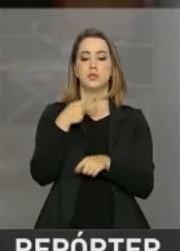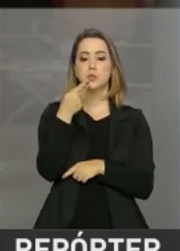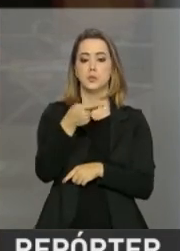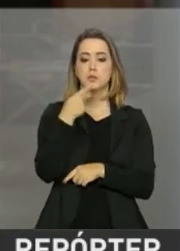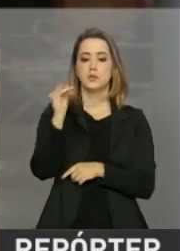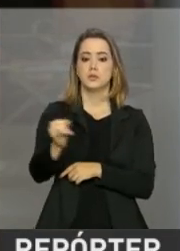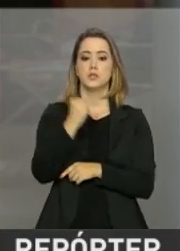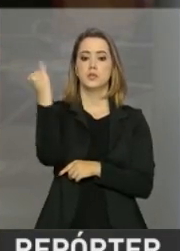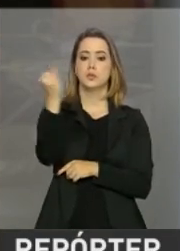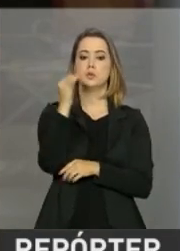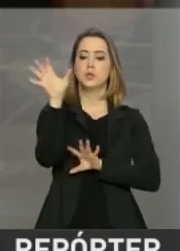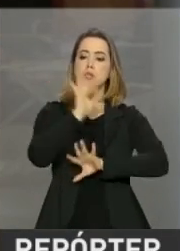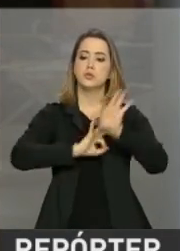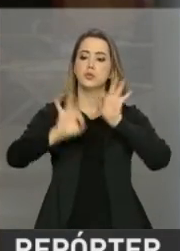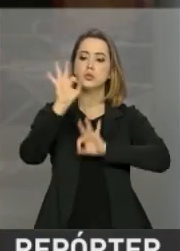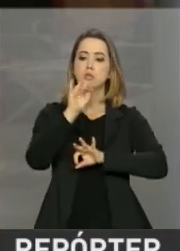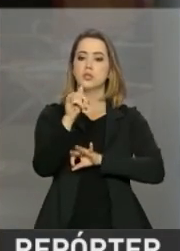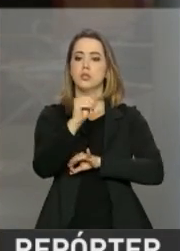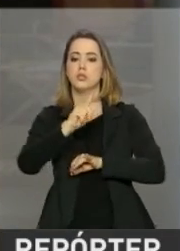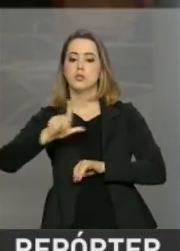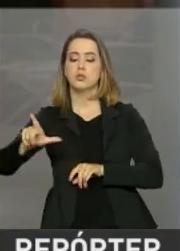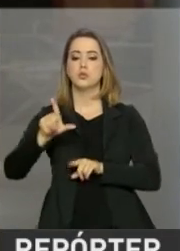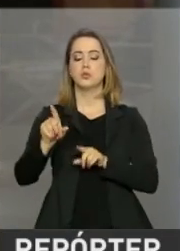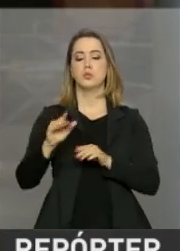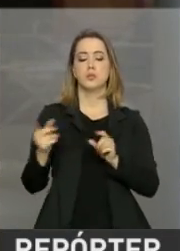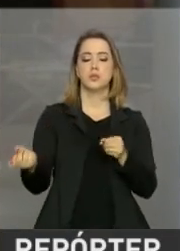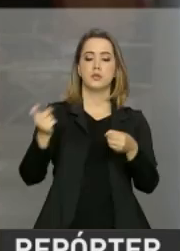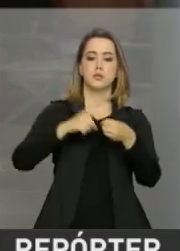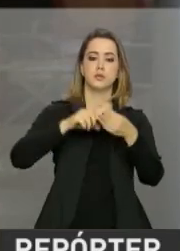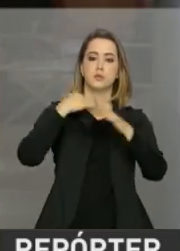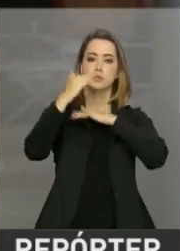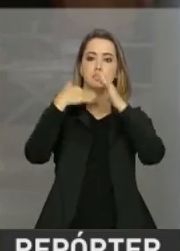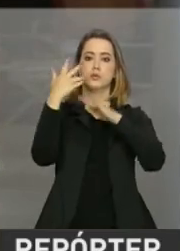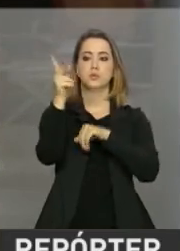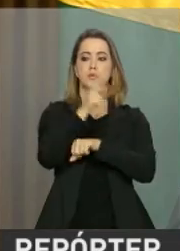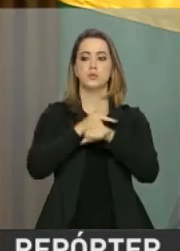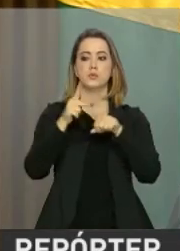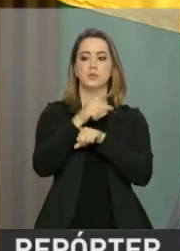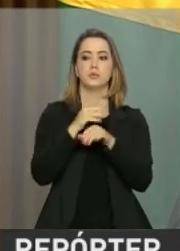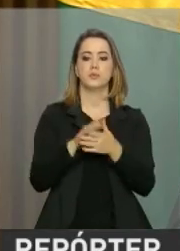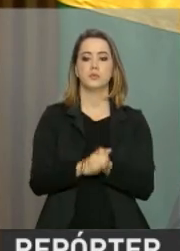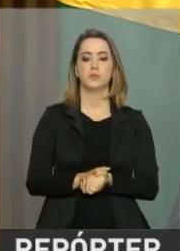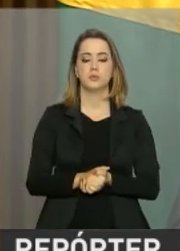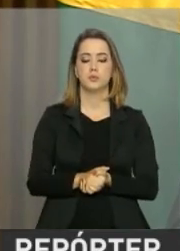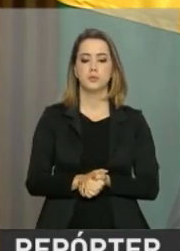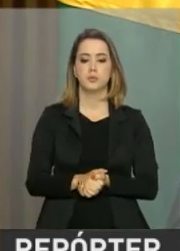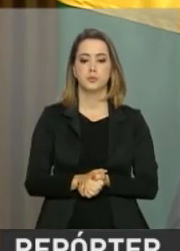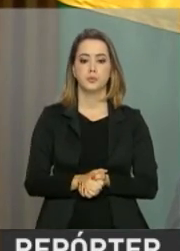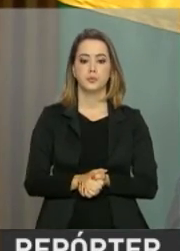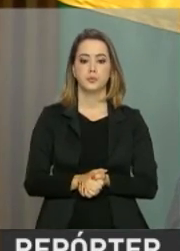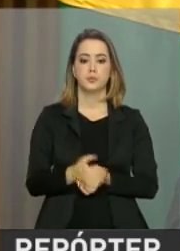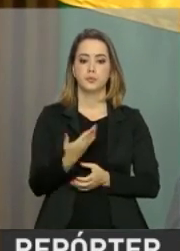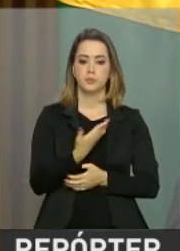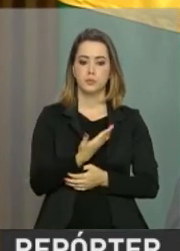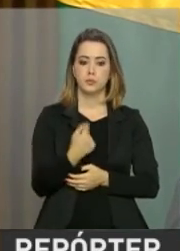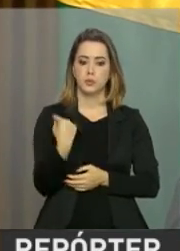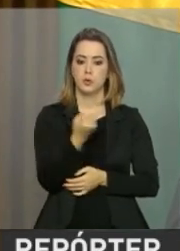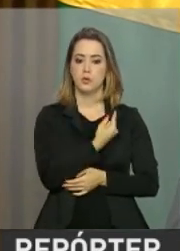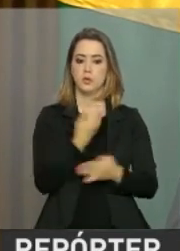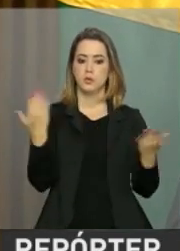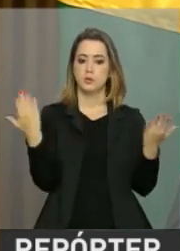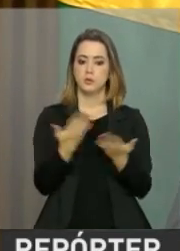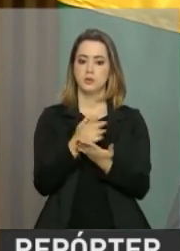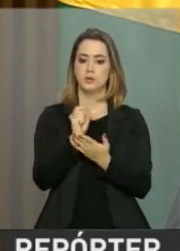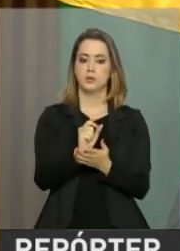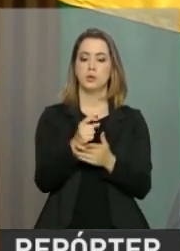projetos de ajuste fiscal para retomada do crescimento do país nós estamos agora um problema seríssimo